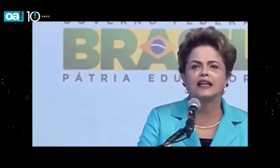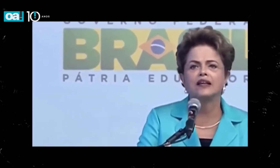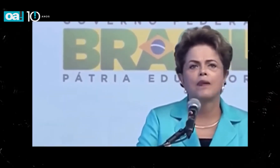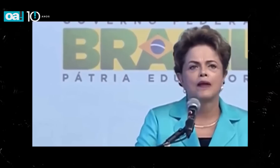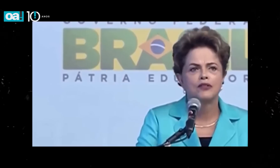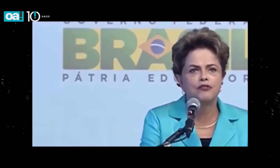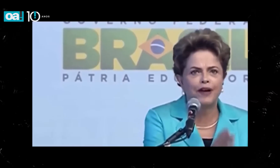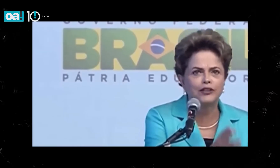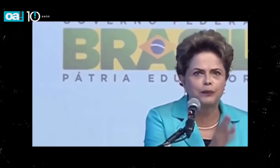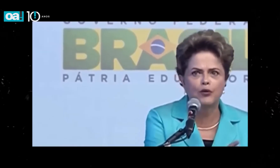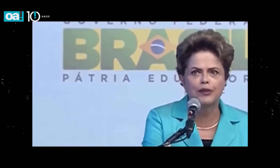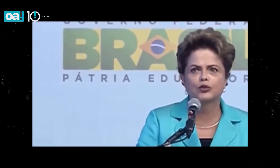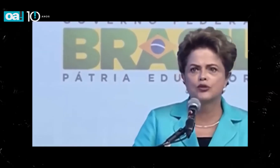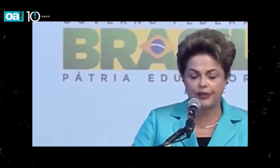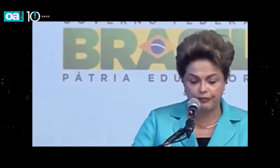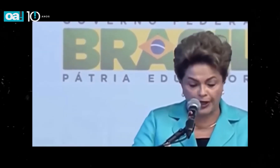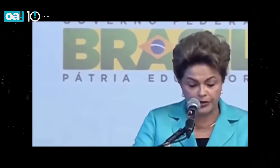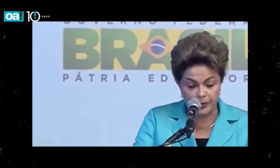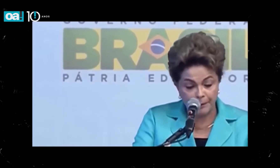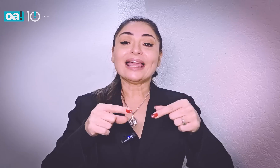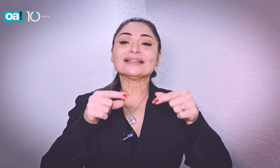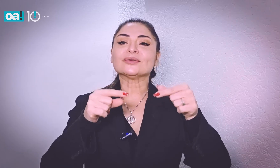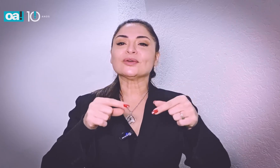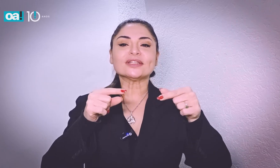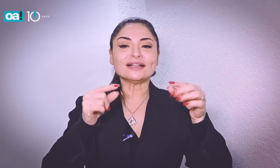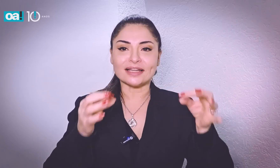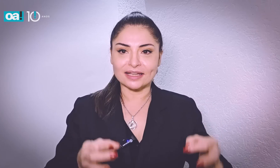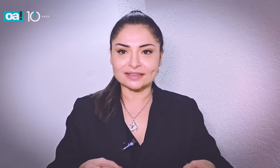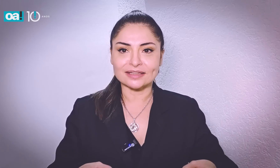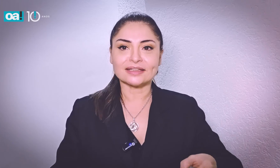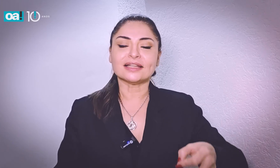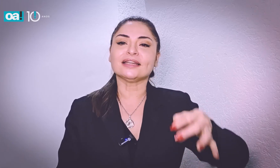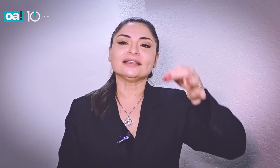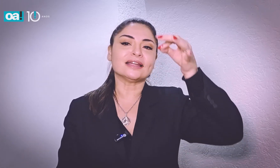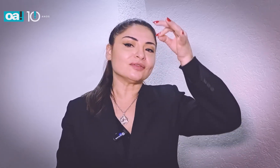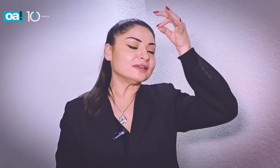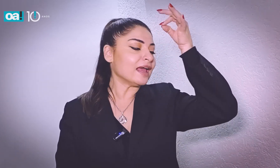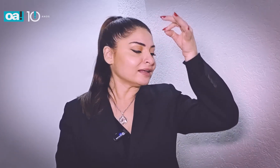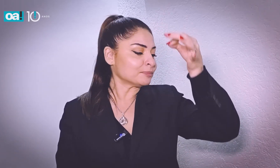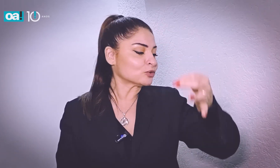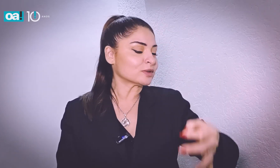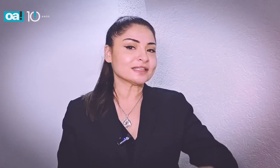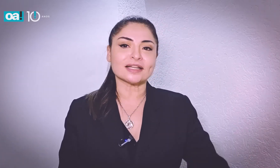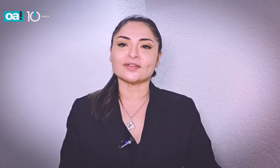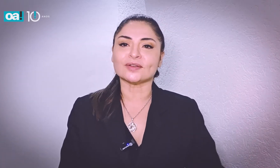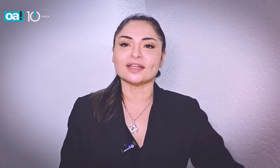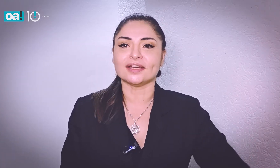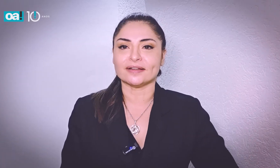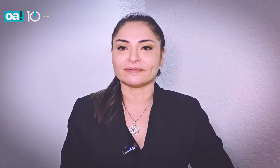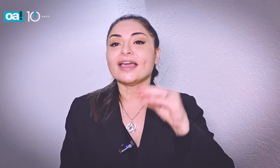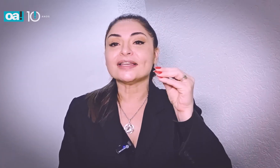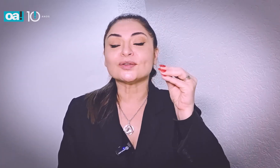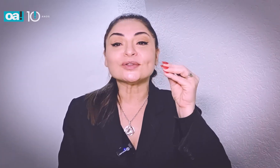de sair de fato porque começou a chover forte. Essa eu tenho certeza que teve 10 pessoas escrevendo